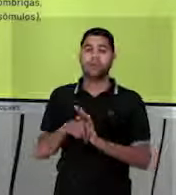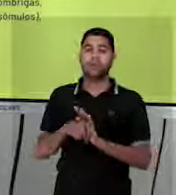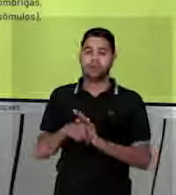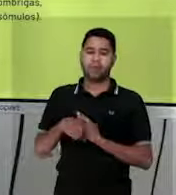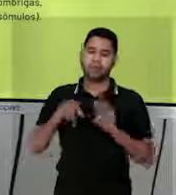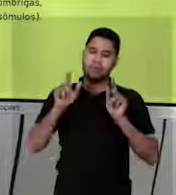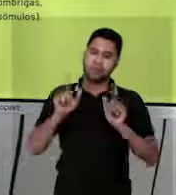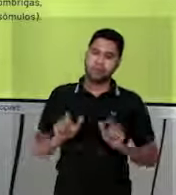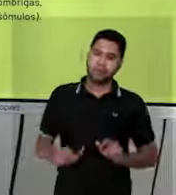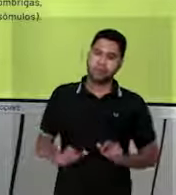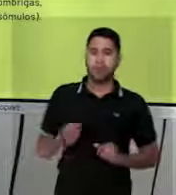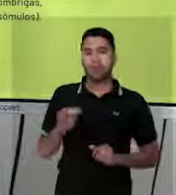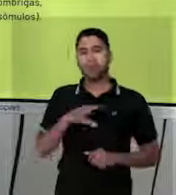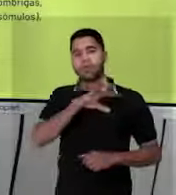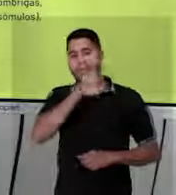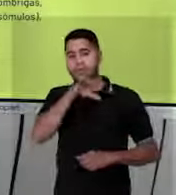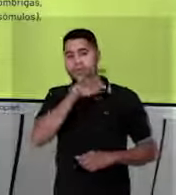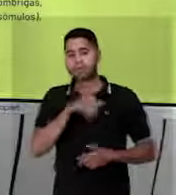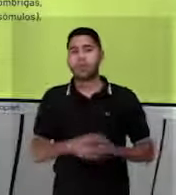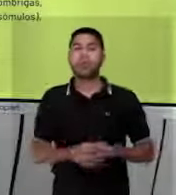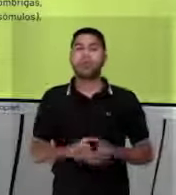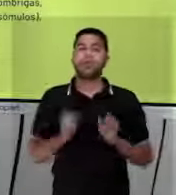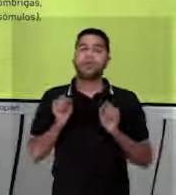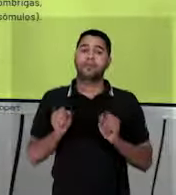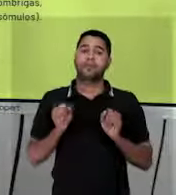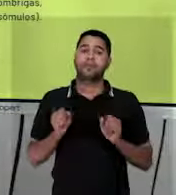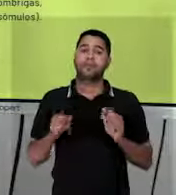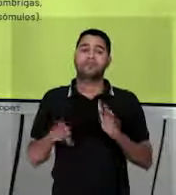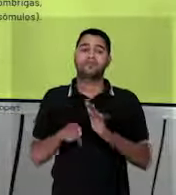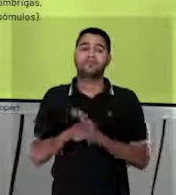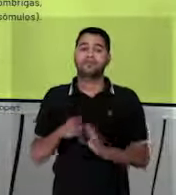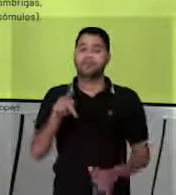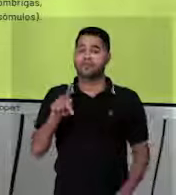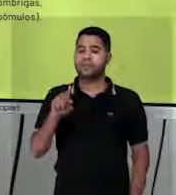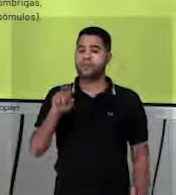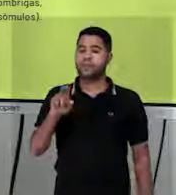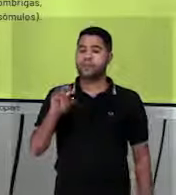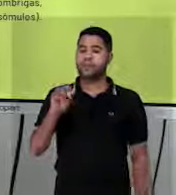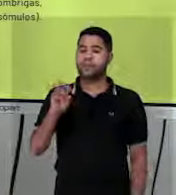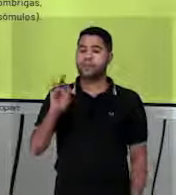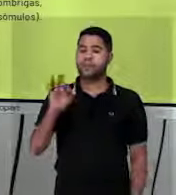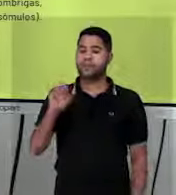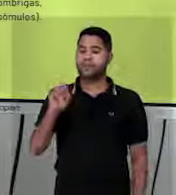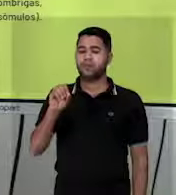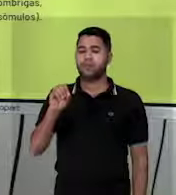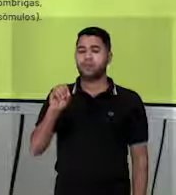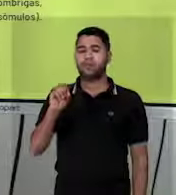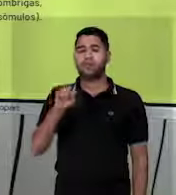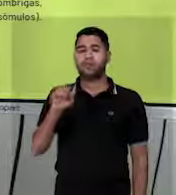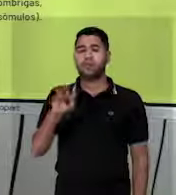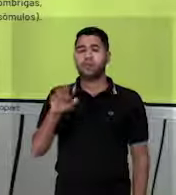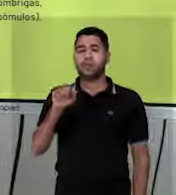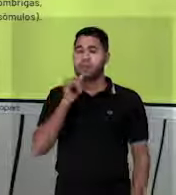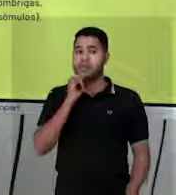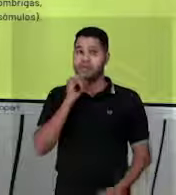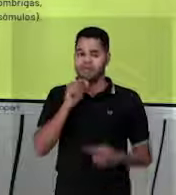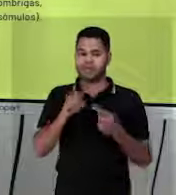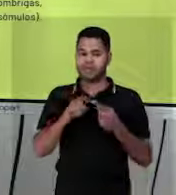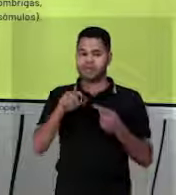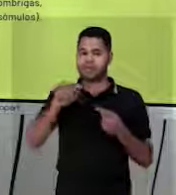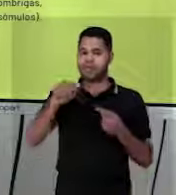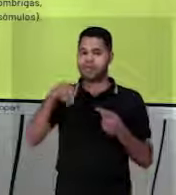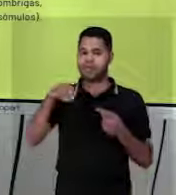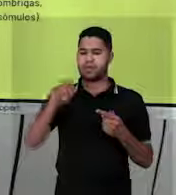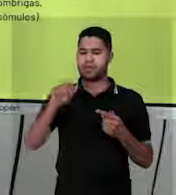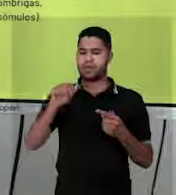possui. Então, elas podem ser, por exemplo, causadas por protozoários, como é o caso das amebas, que vai causar